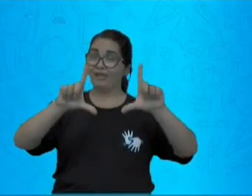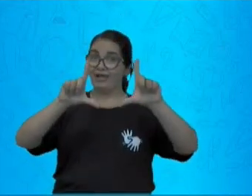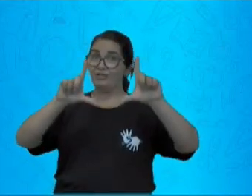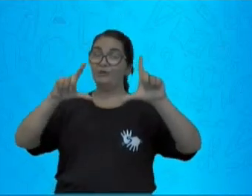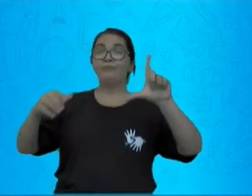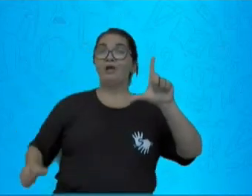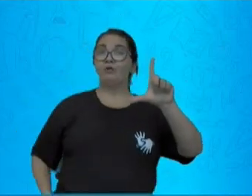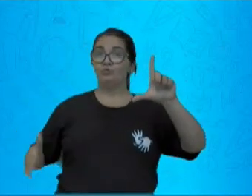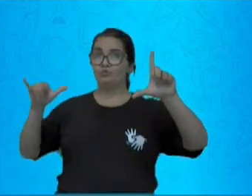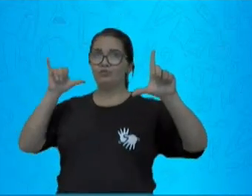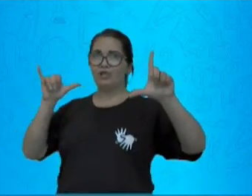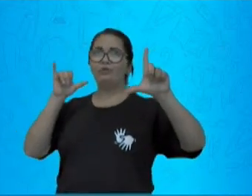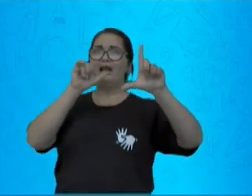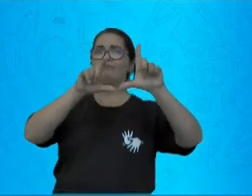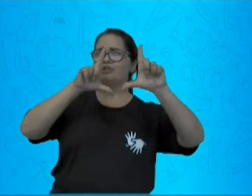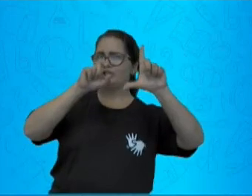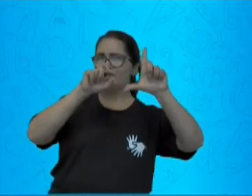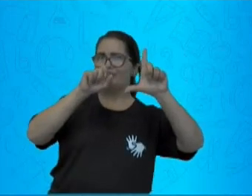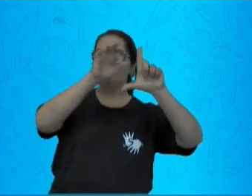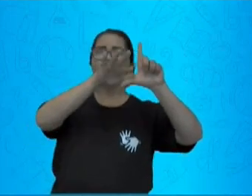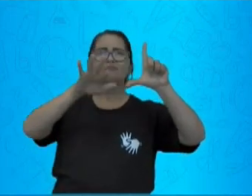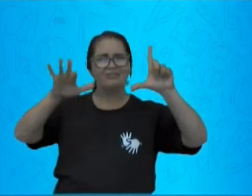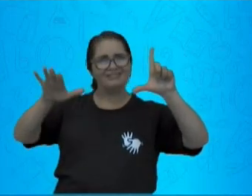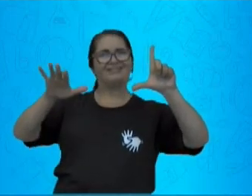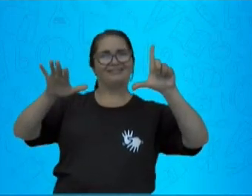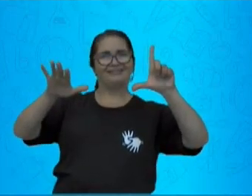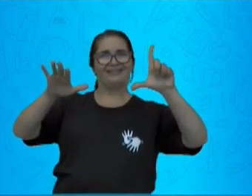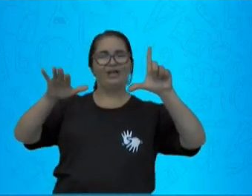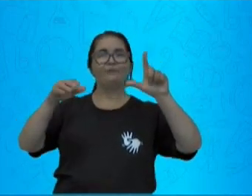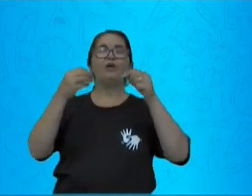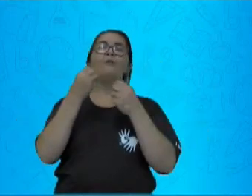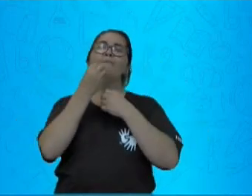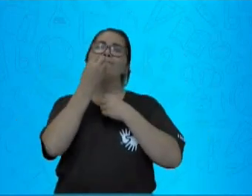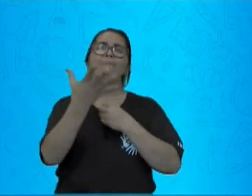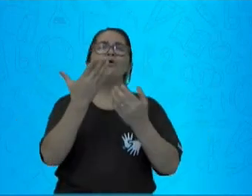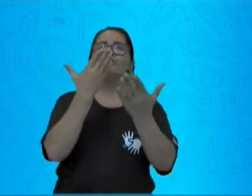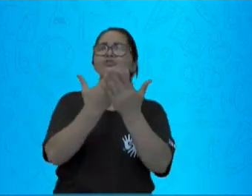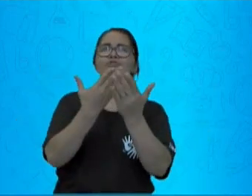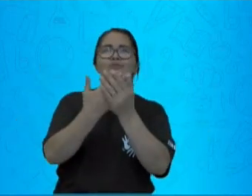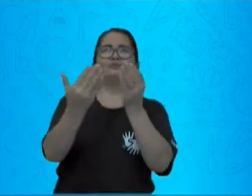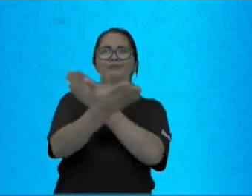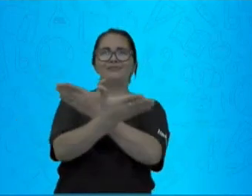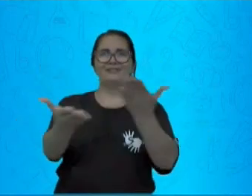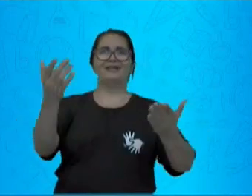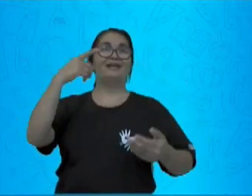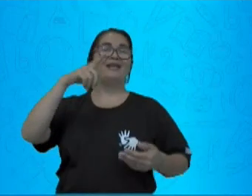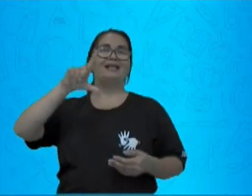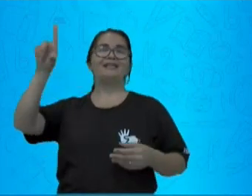informações sobre este conteúdo. Ótimo estudo, boa aula e até mais!